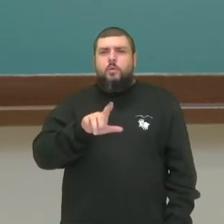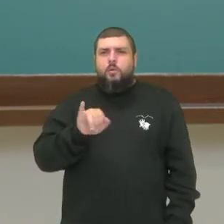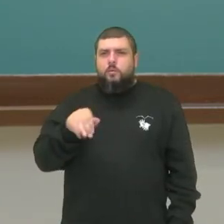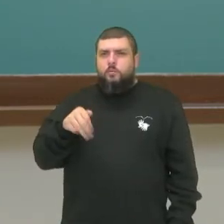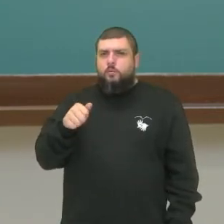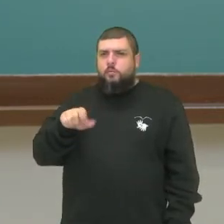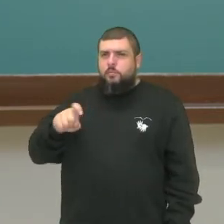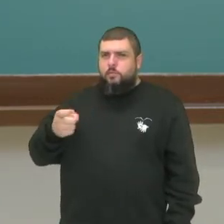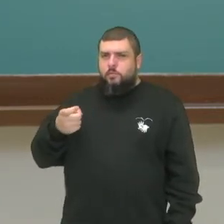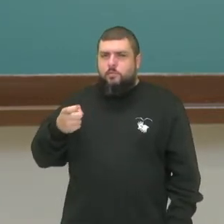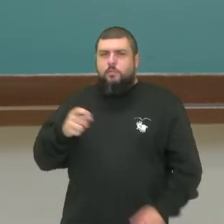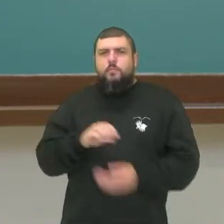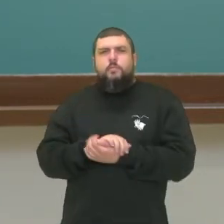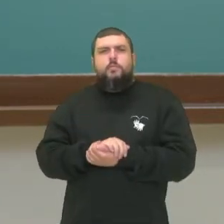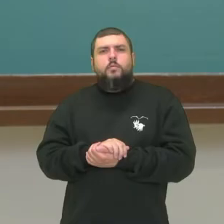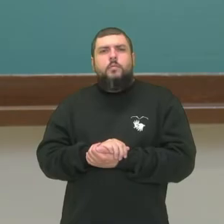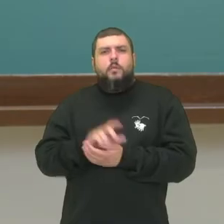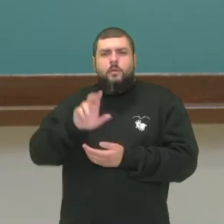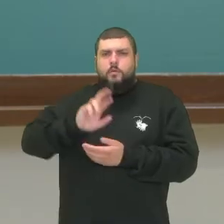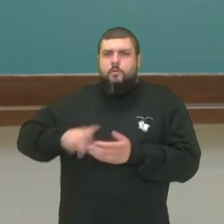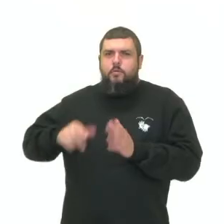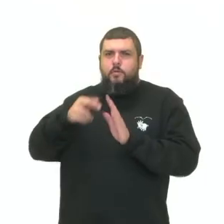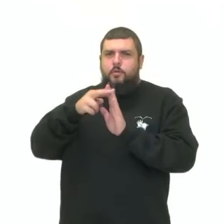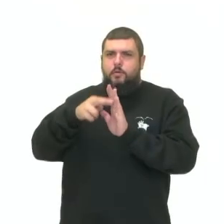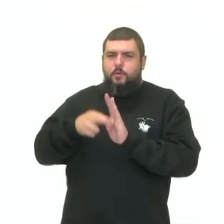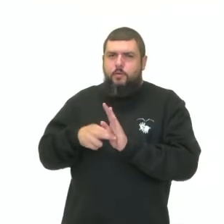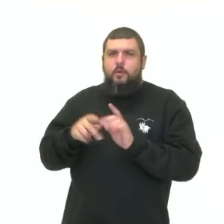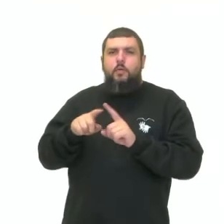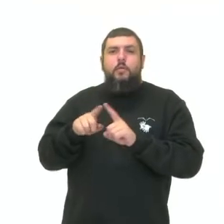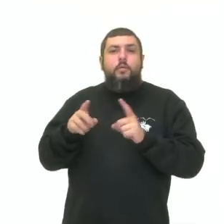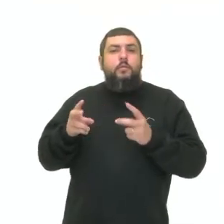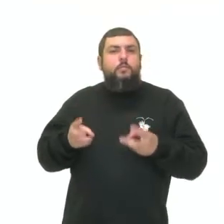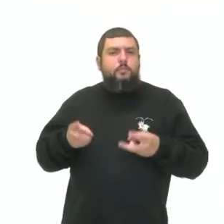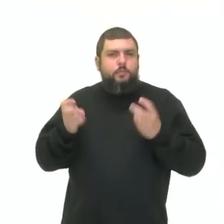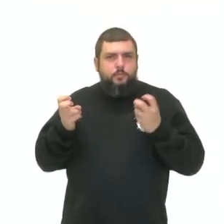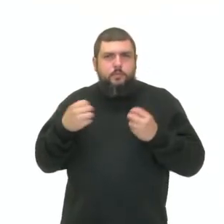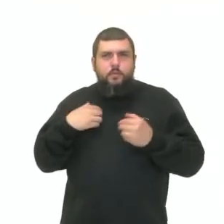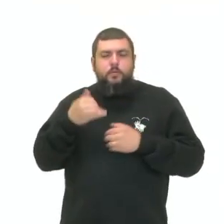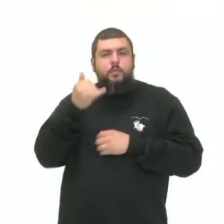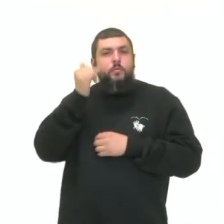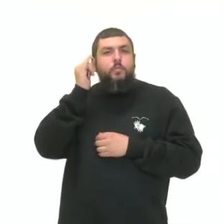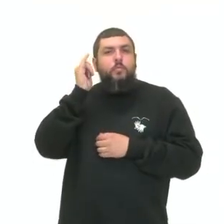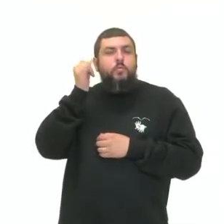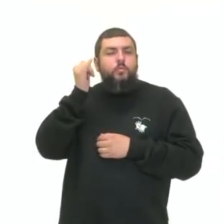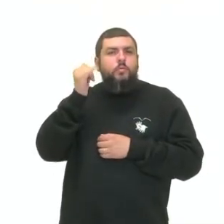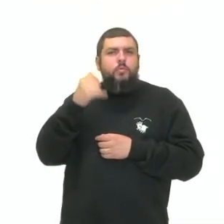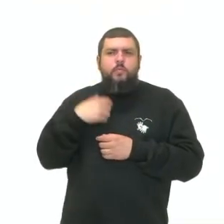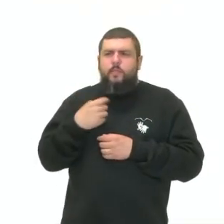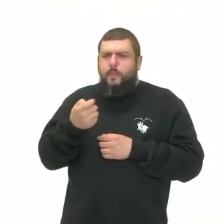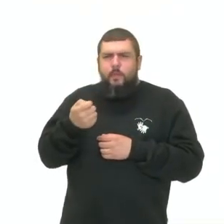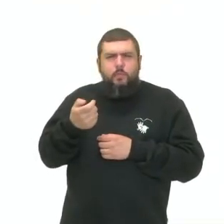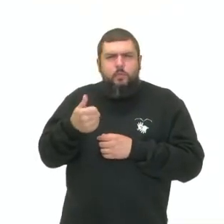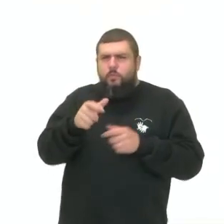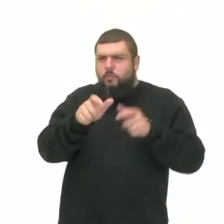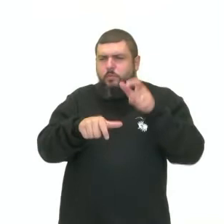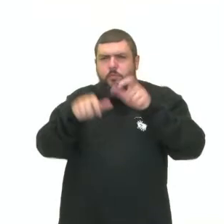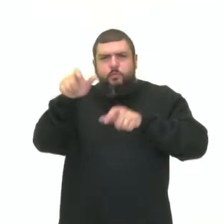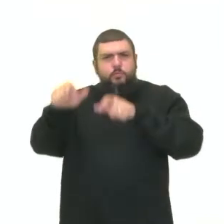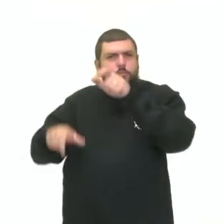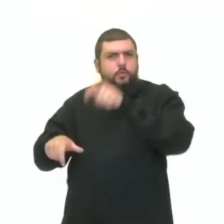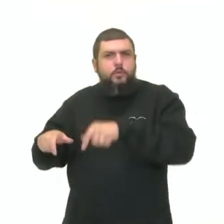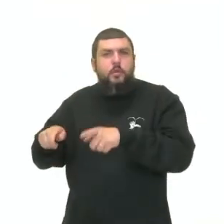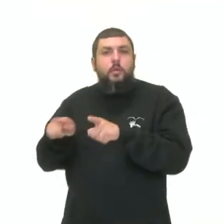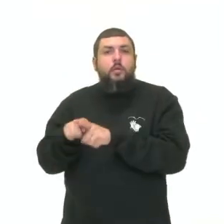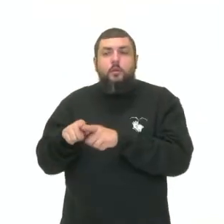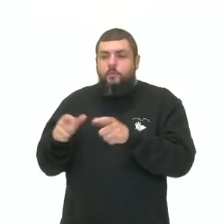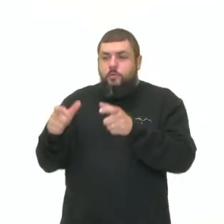não seja uma regra, né, o que a gente pode observar? O conto apresenta poucos personagens, espaço ou